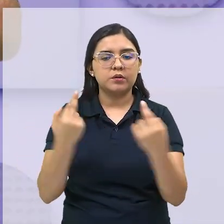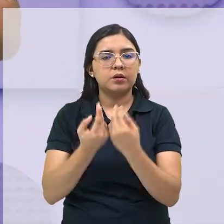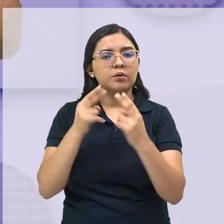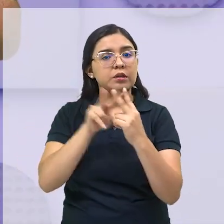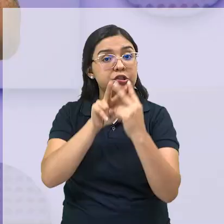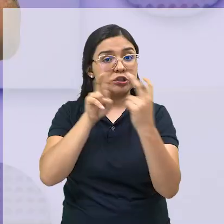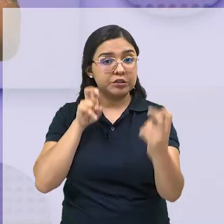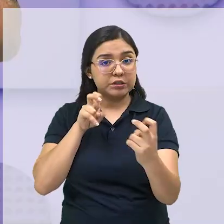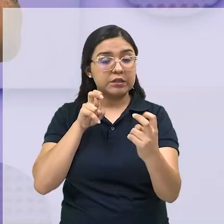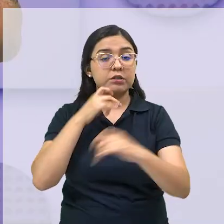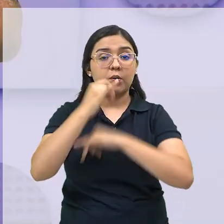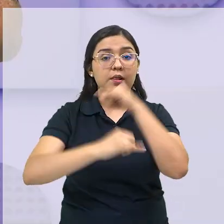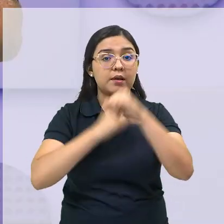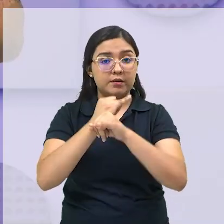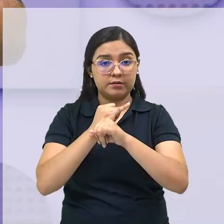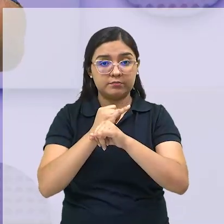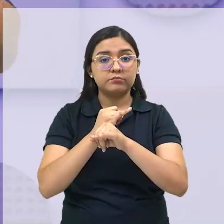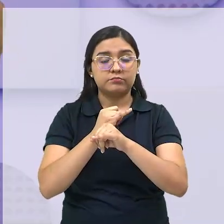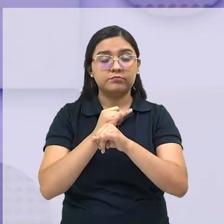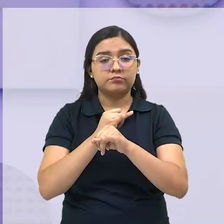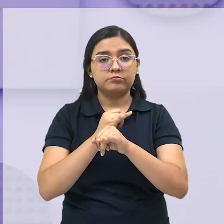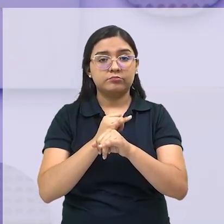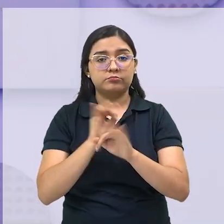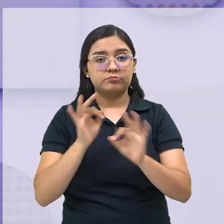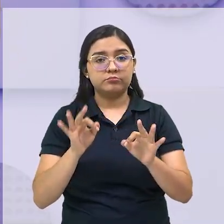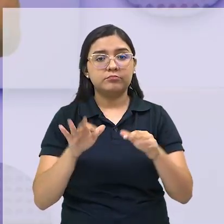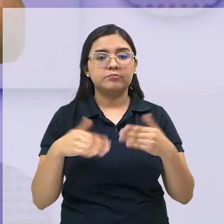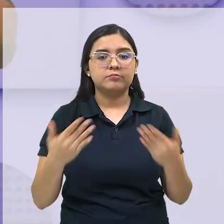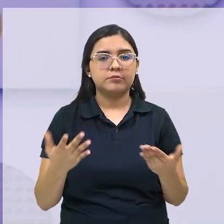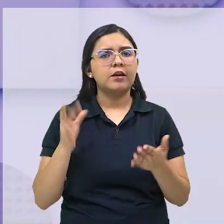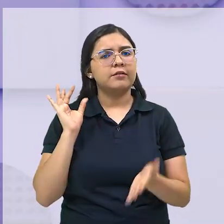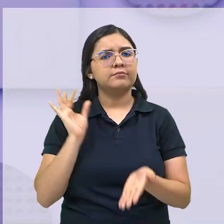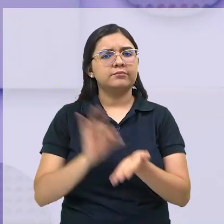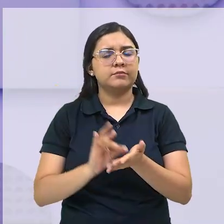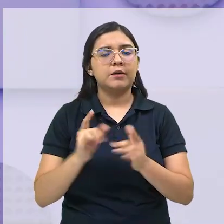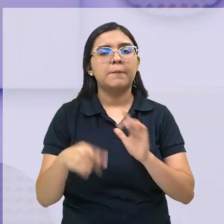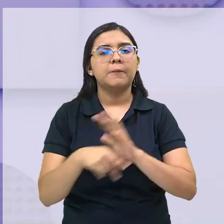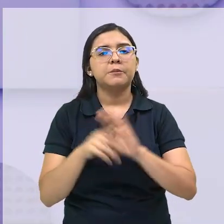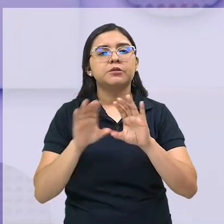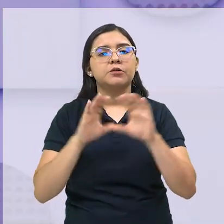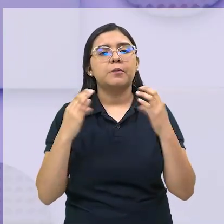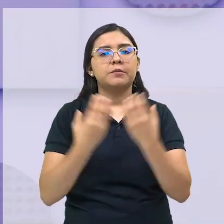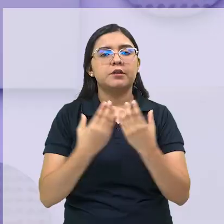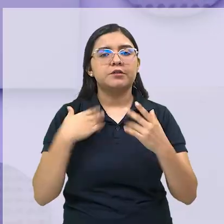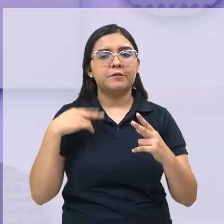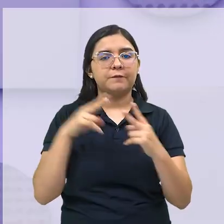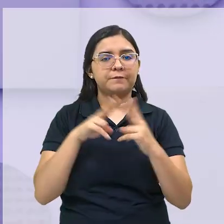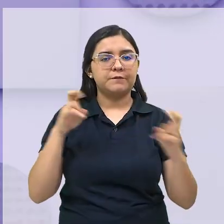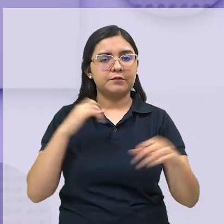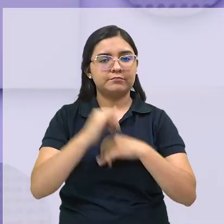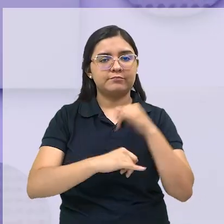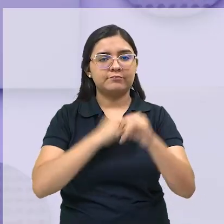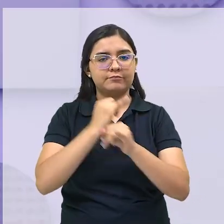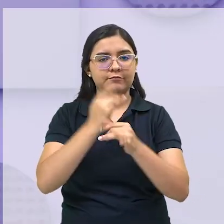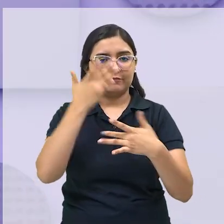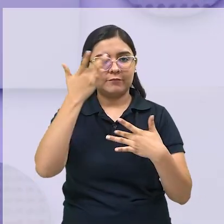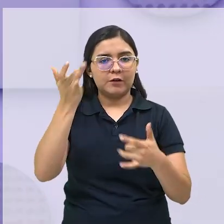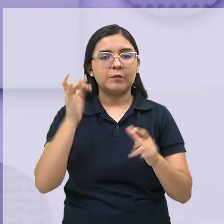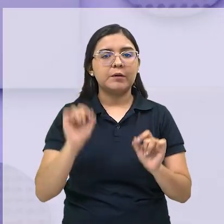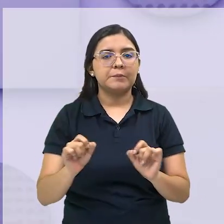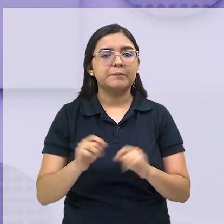somente para cultos online. Então, essa realidade das comunidades virtuais de fé é uma realidade